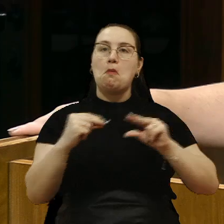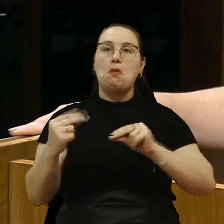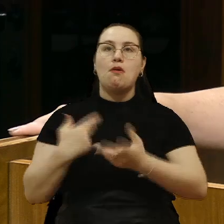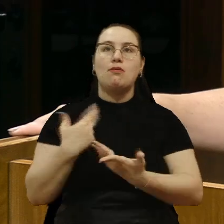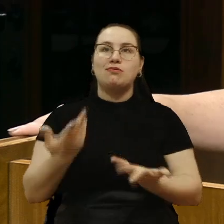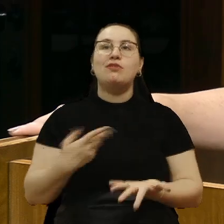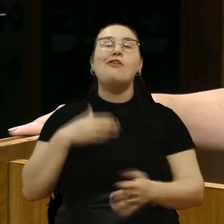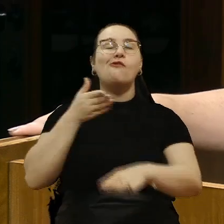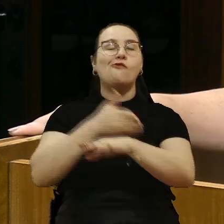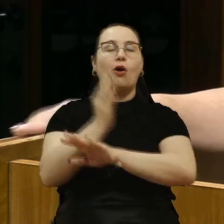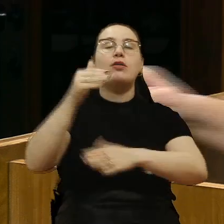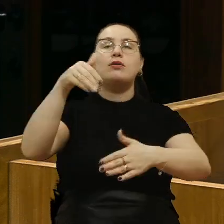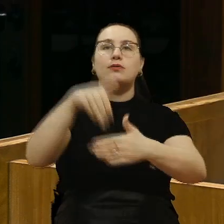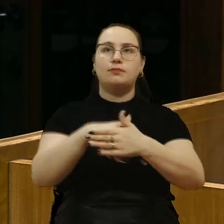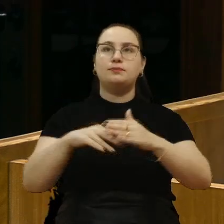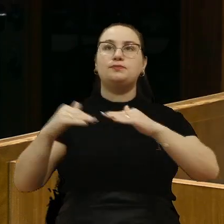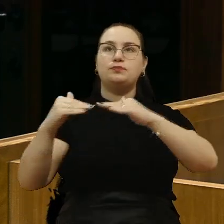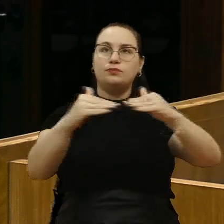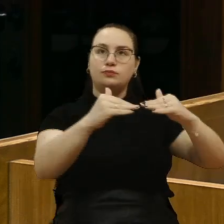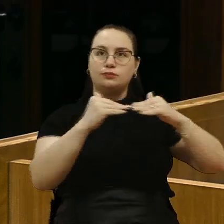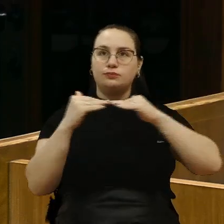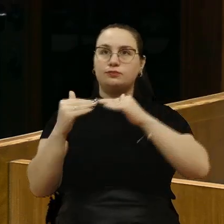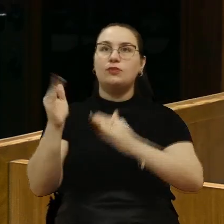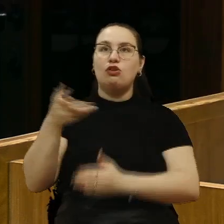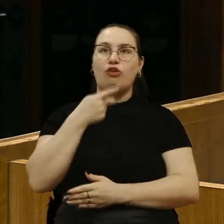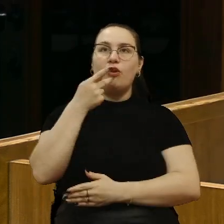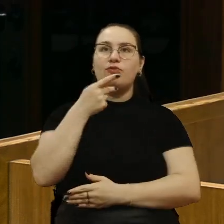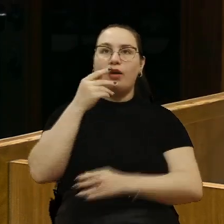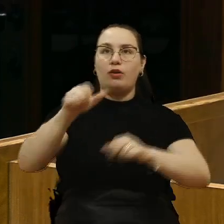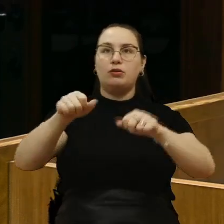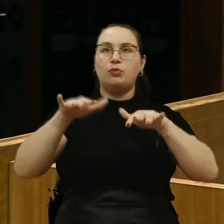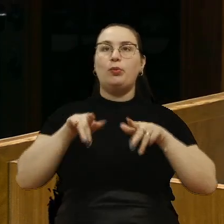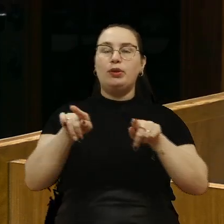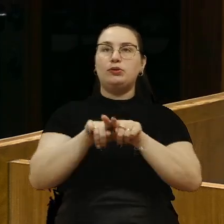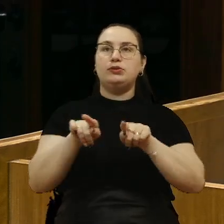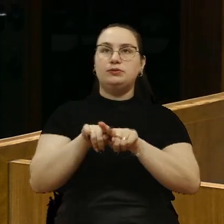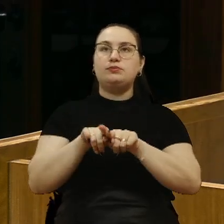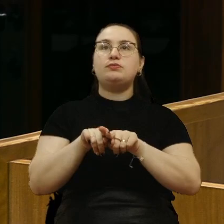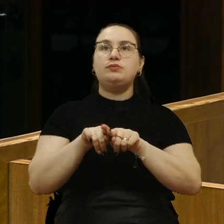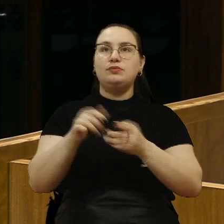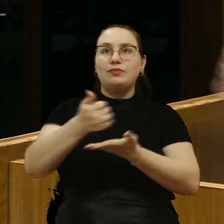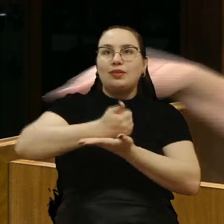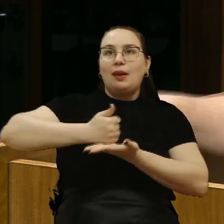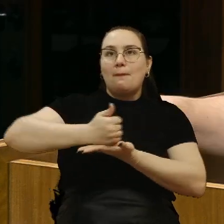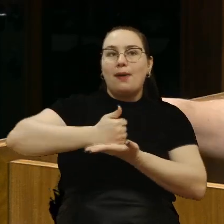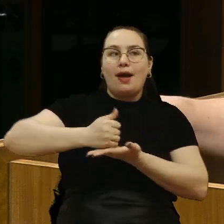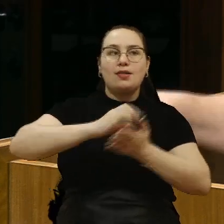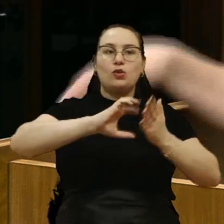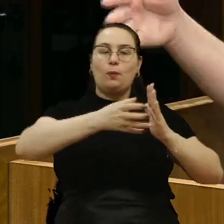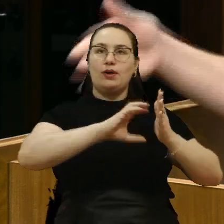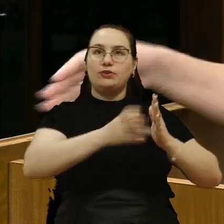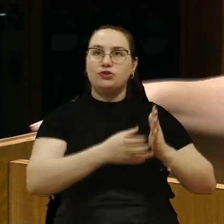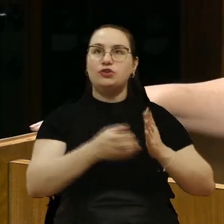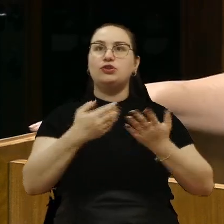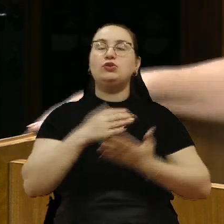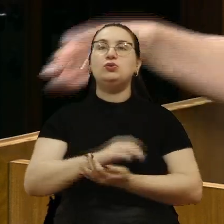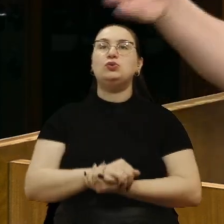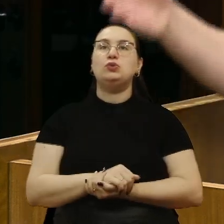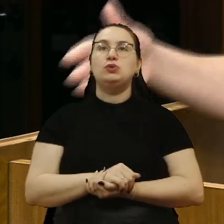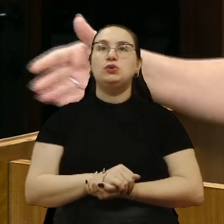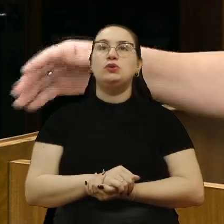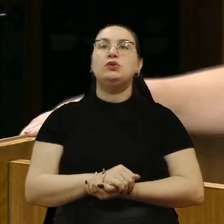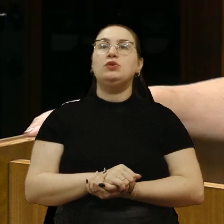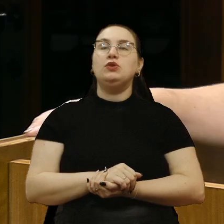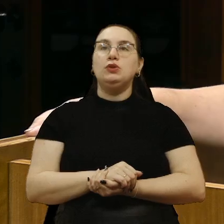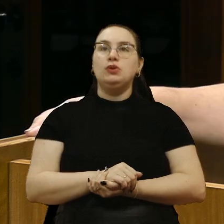votem favorável, né, o vereador Elisandro Fiuza já falou em público, né, ele que é da base, né, falou aí que a